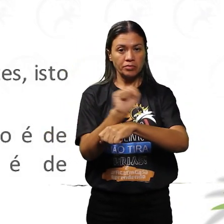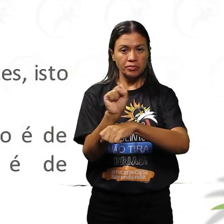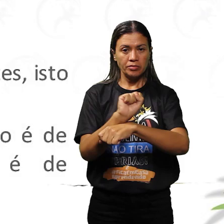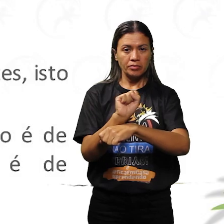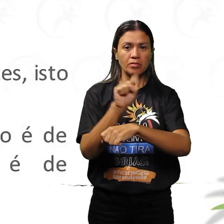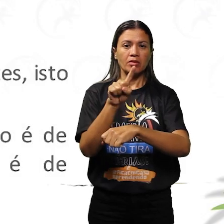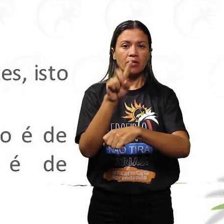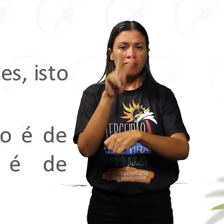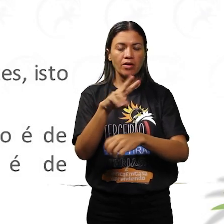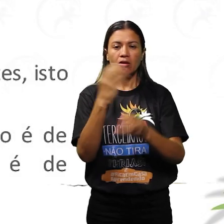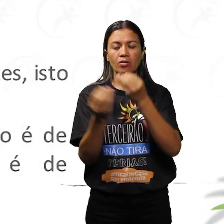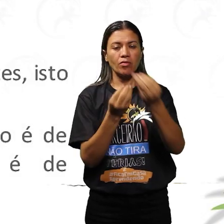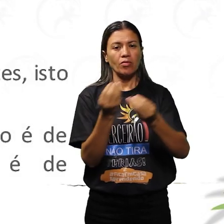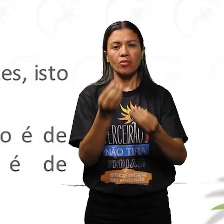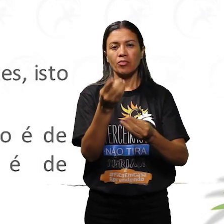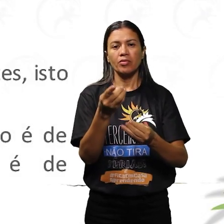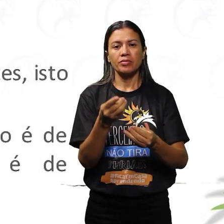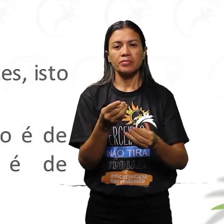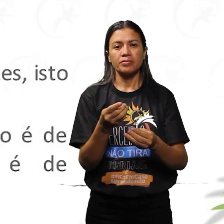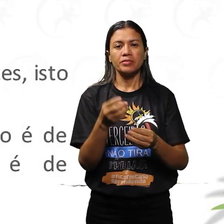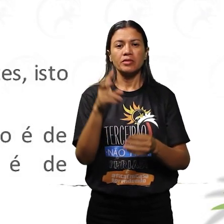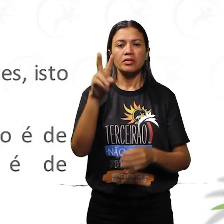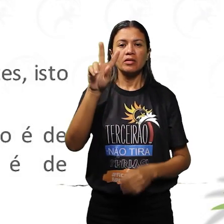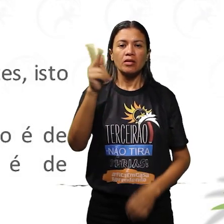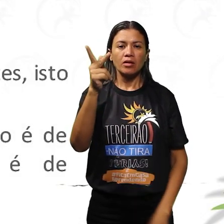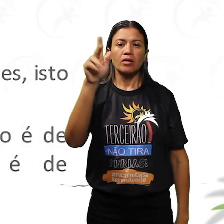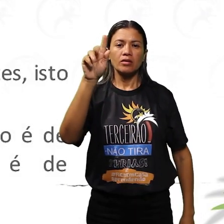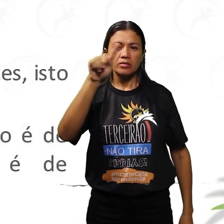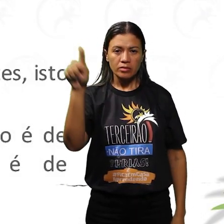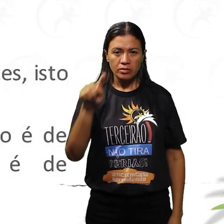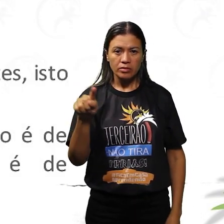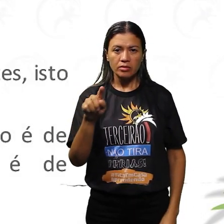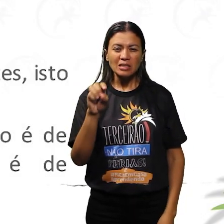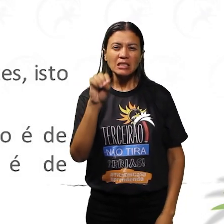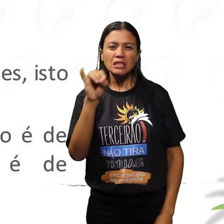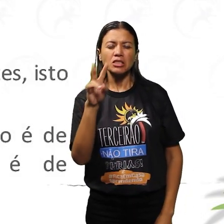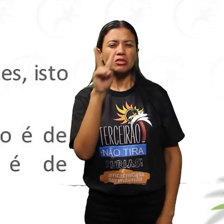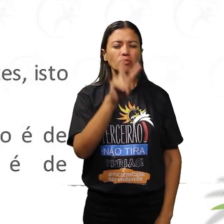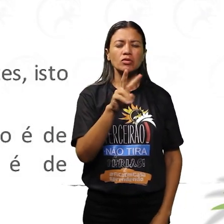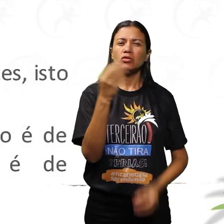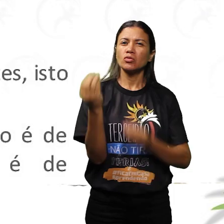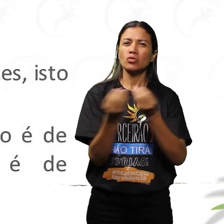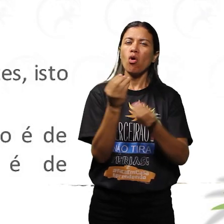Se eu considerar ela em hertz. Então, se eu considero, por exemplo,